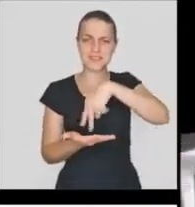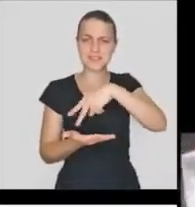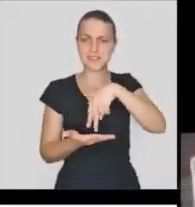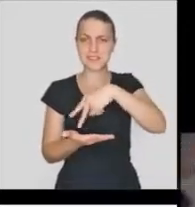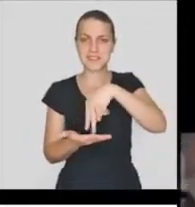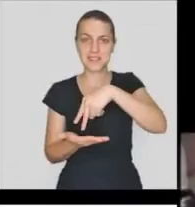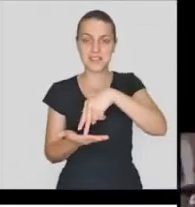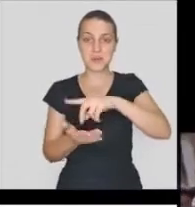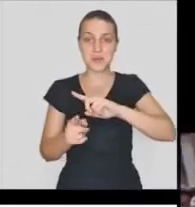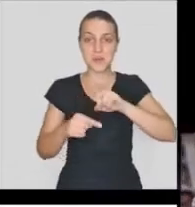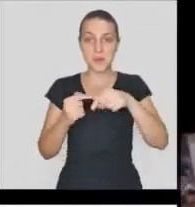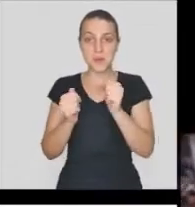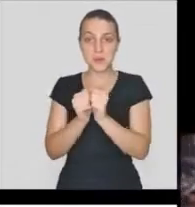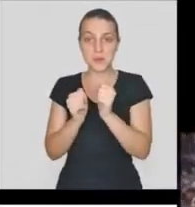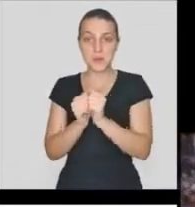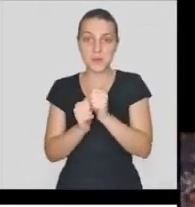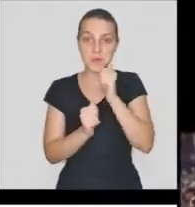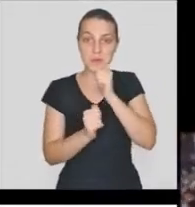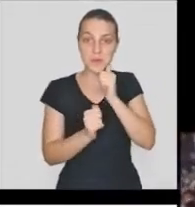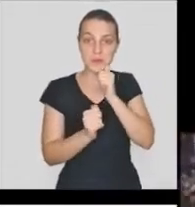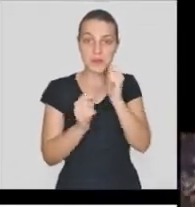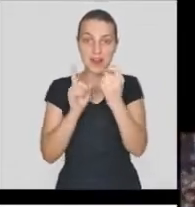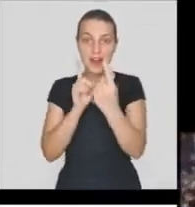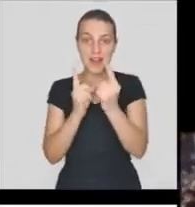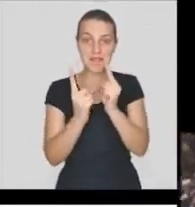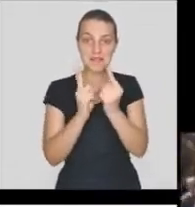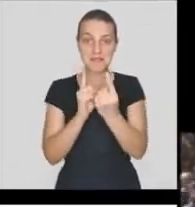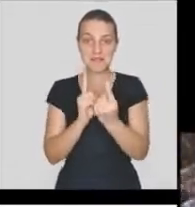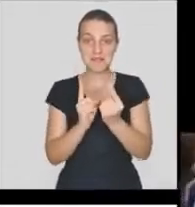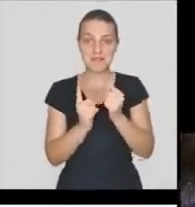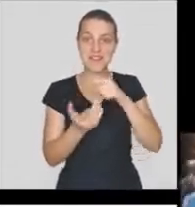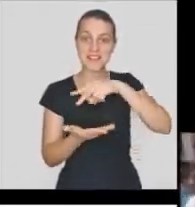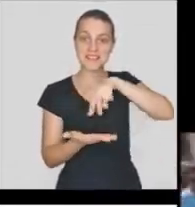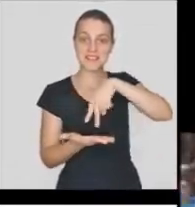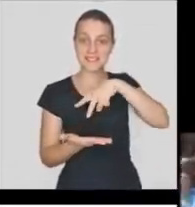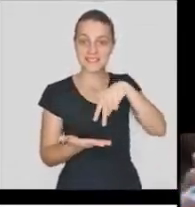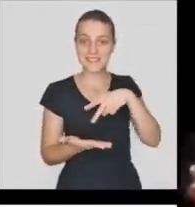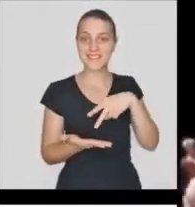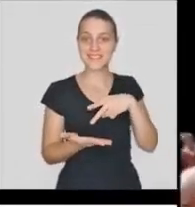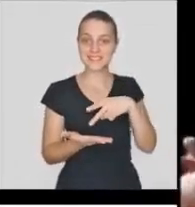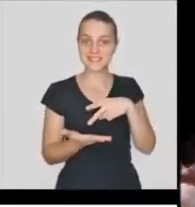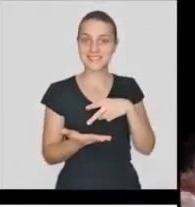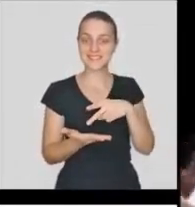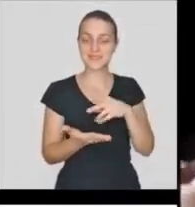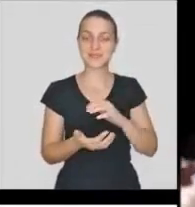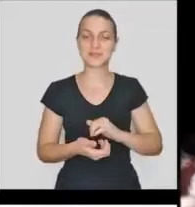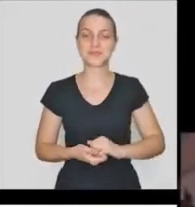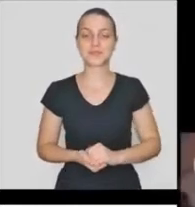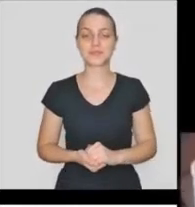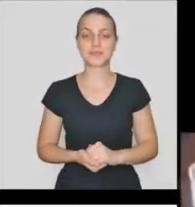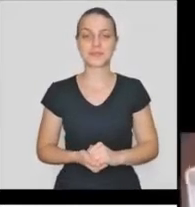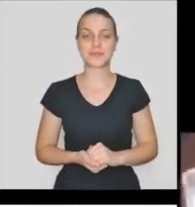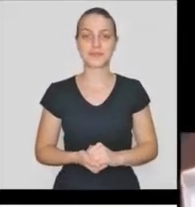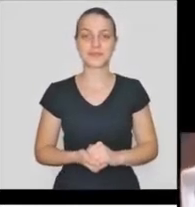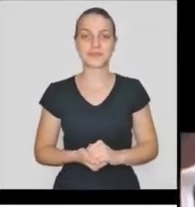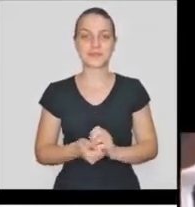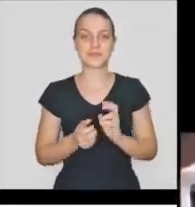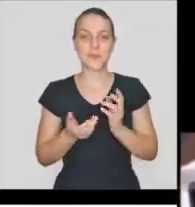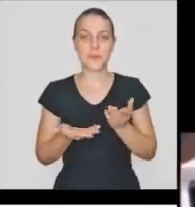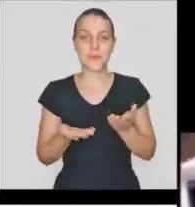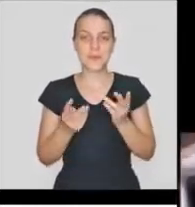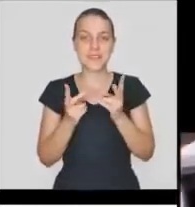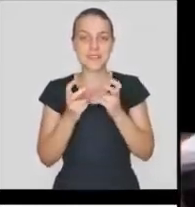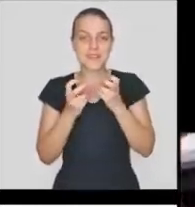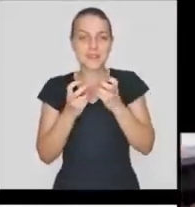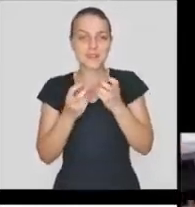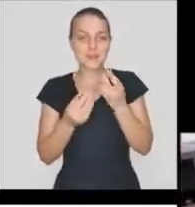todo, depois dançando com uma senhora, encontrou um par ali para ficar dançando em par. E vejam, isso representa tudo